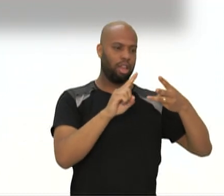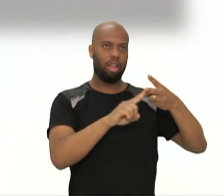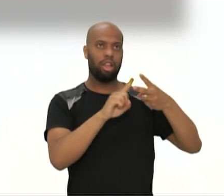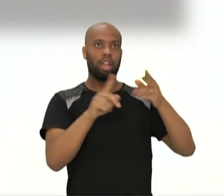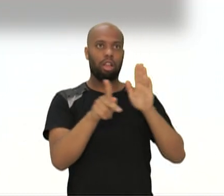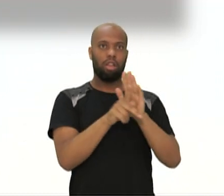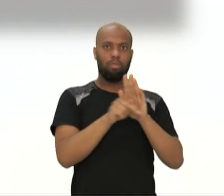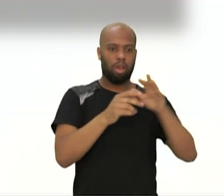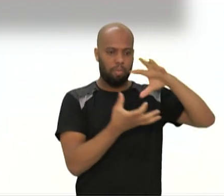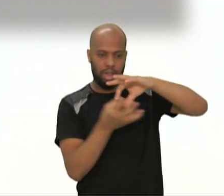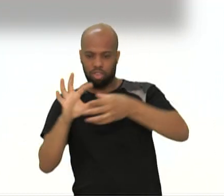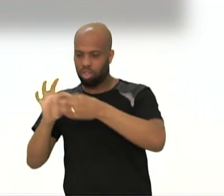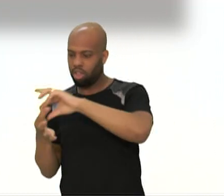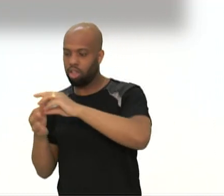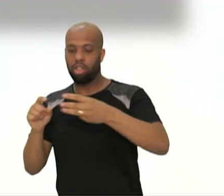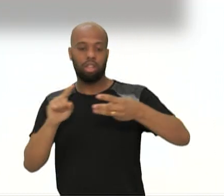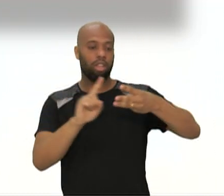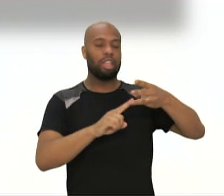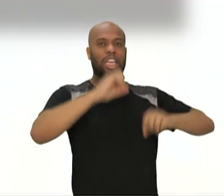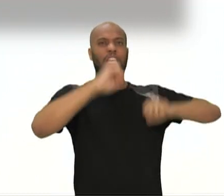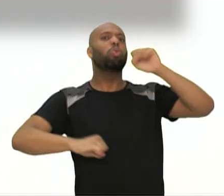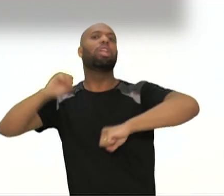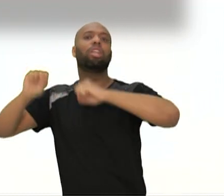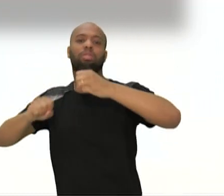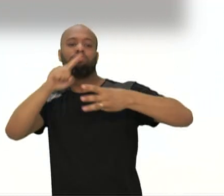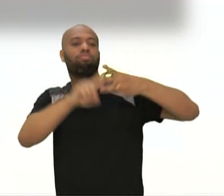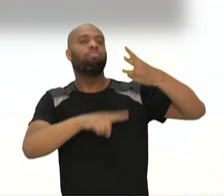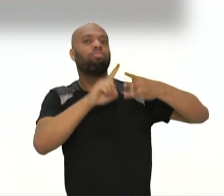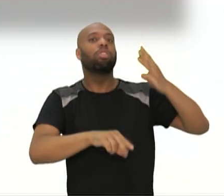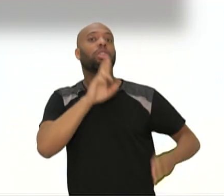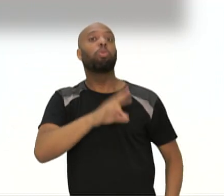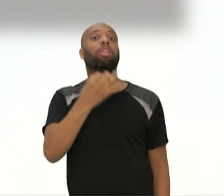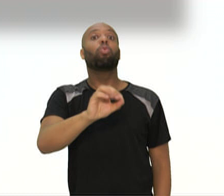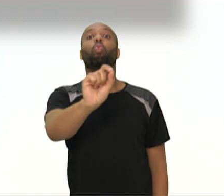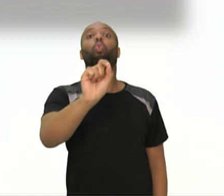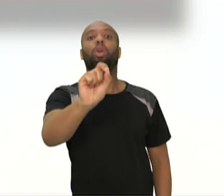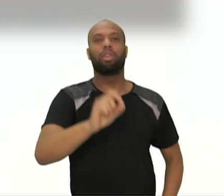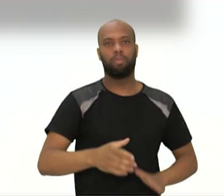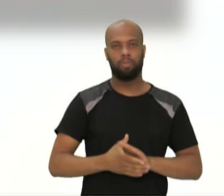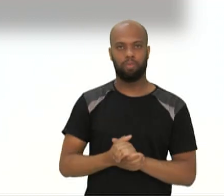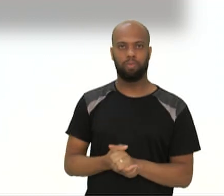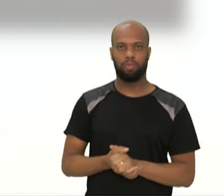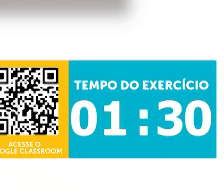Deriva continental. Ou C. Industrialização? A, B ou C? Vai lá!